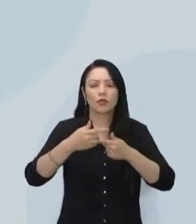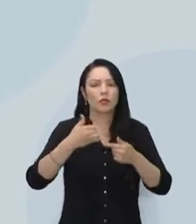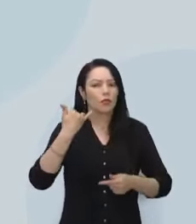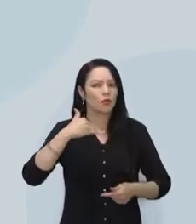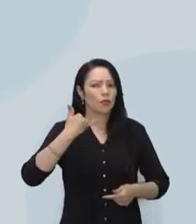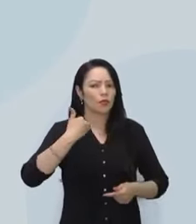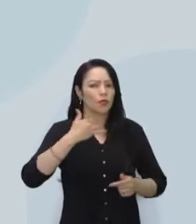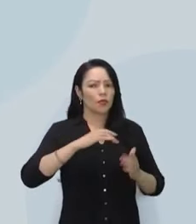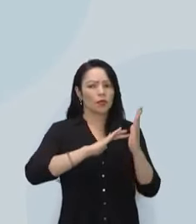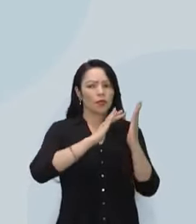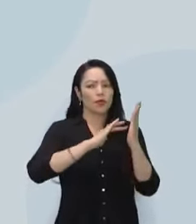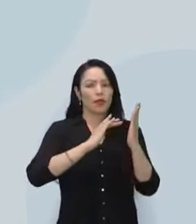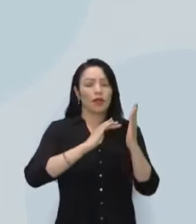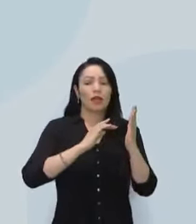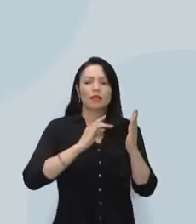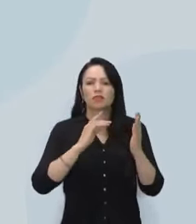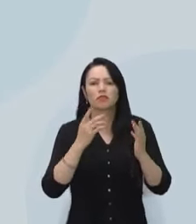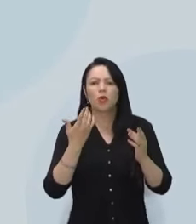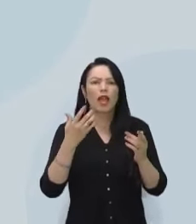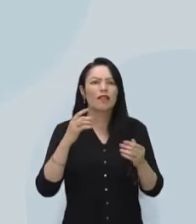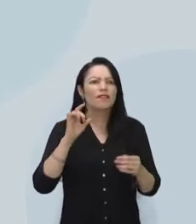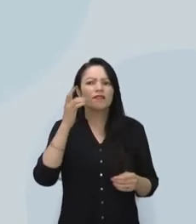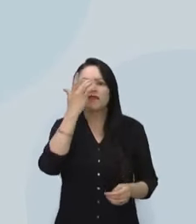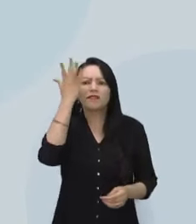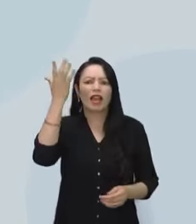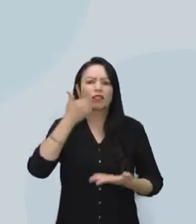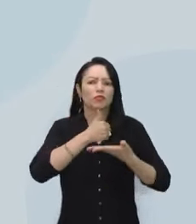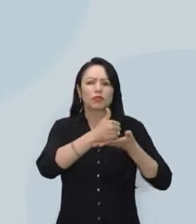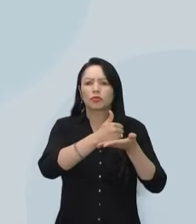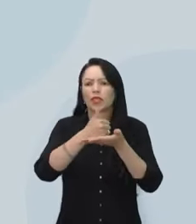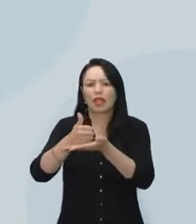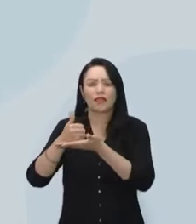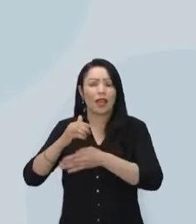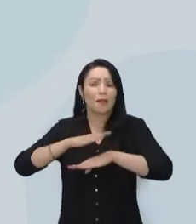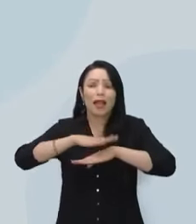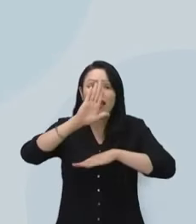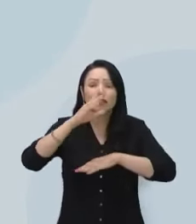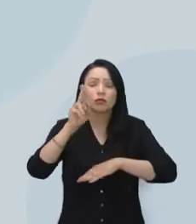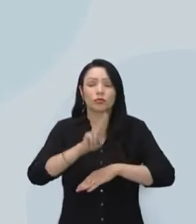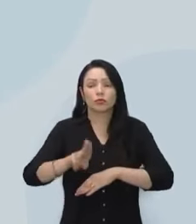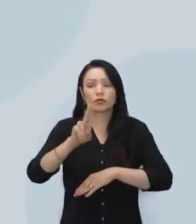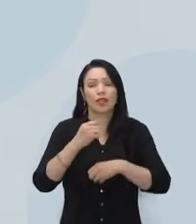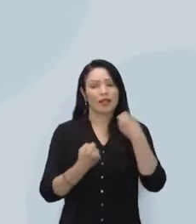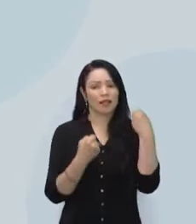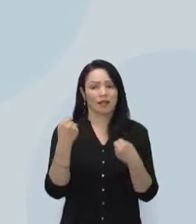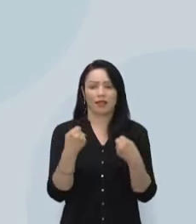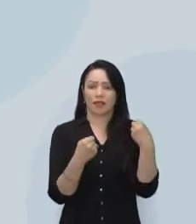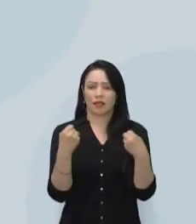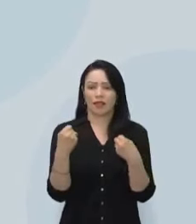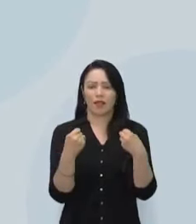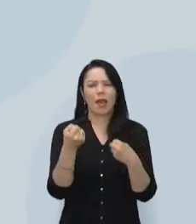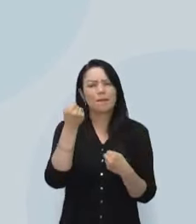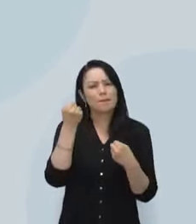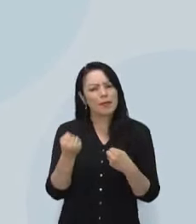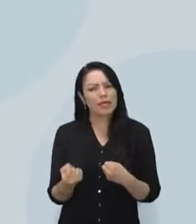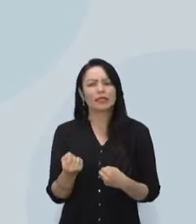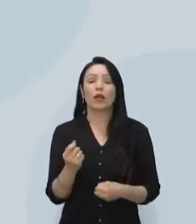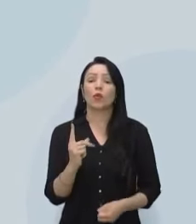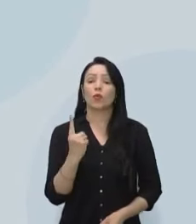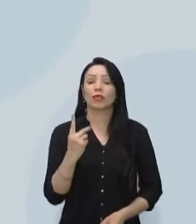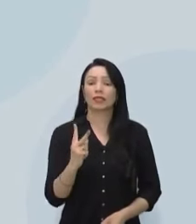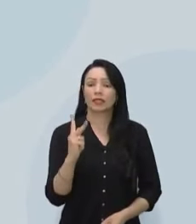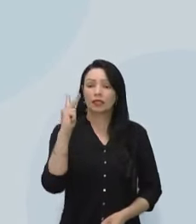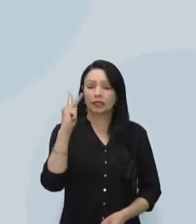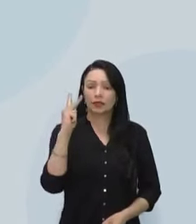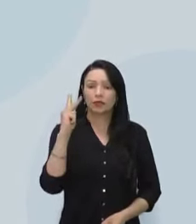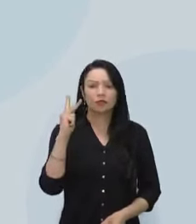celulares não tão portáteis, tanto que a maioria era desenvolvida para instalação em carros. A maioria dos celulares pesava em média 1 quilo.